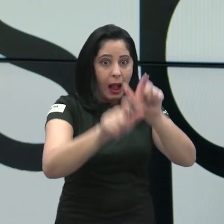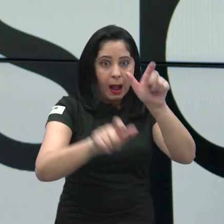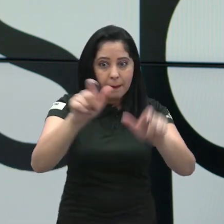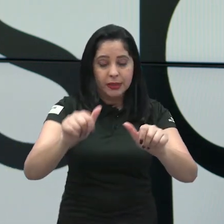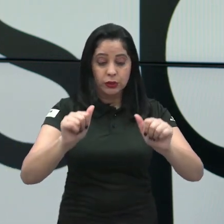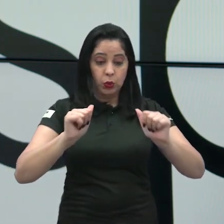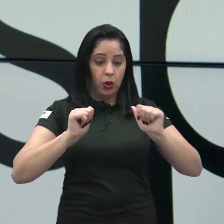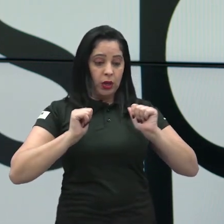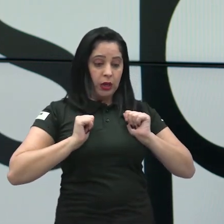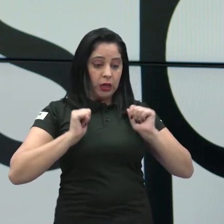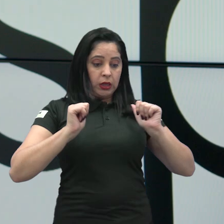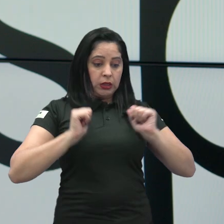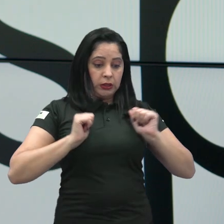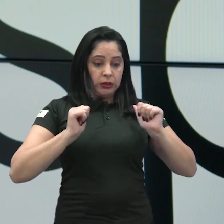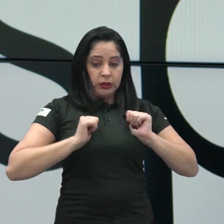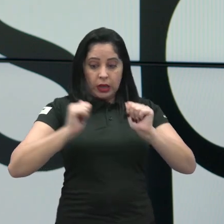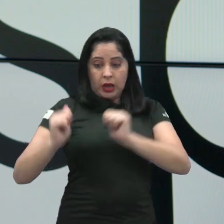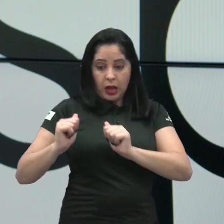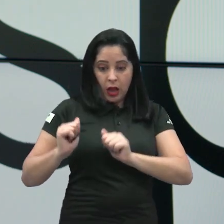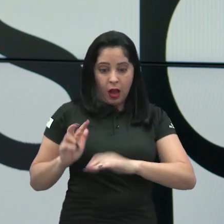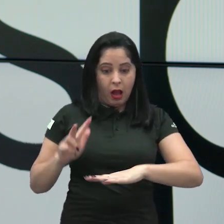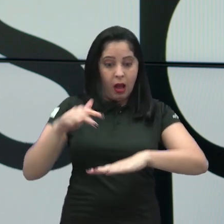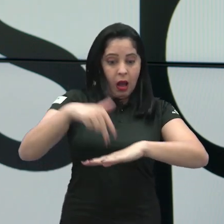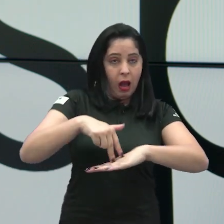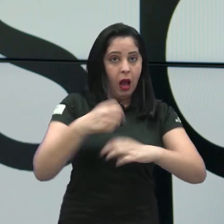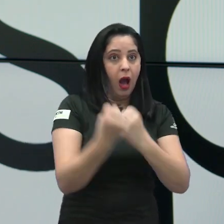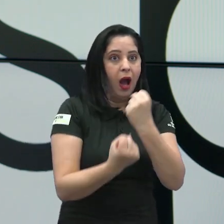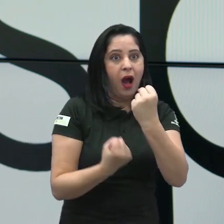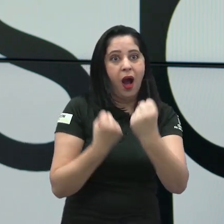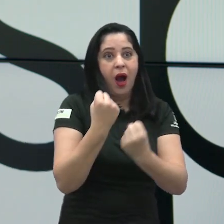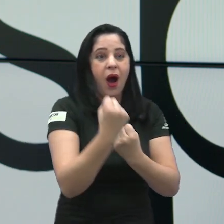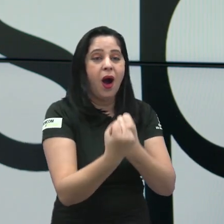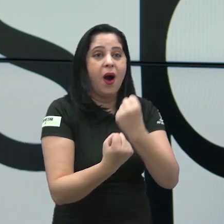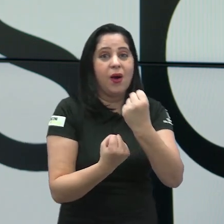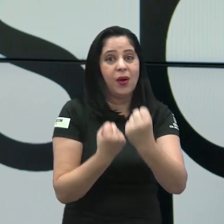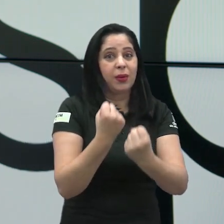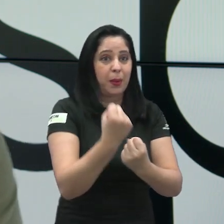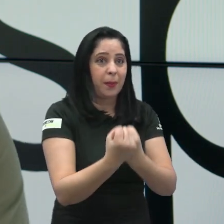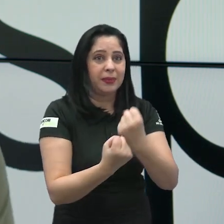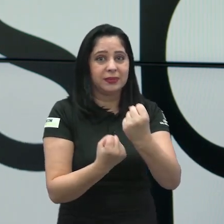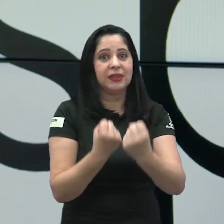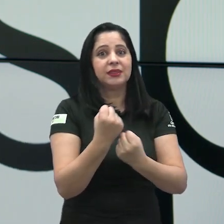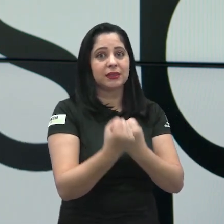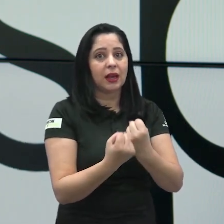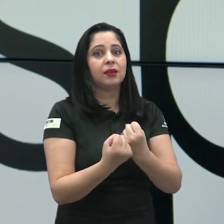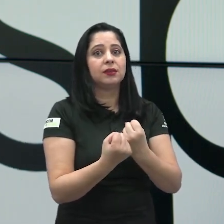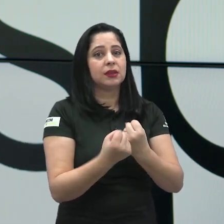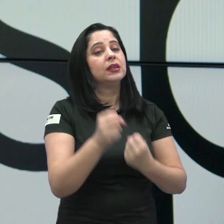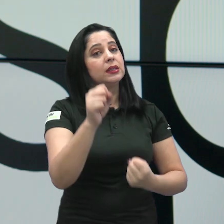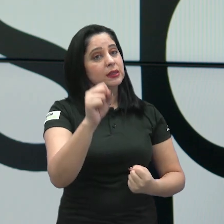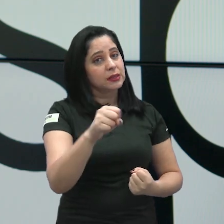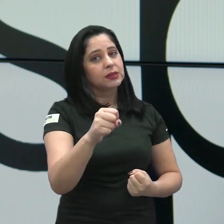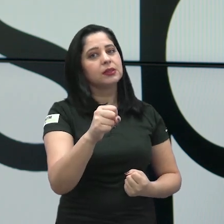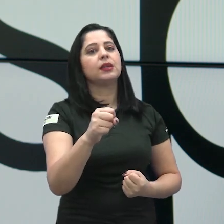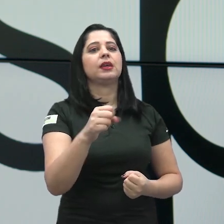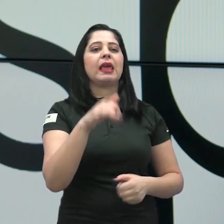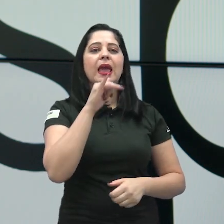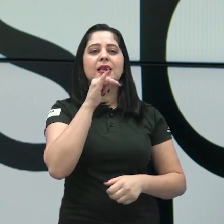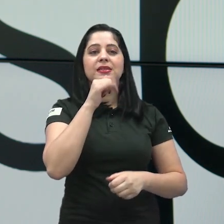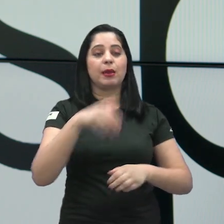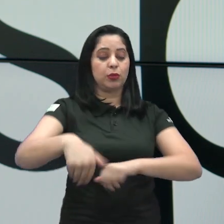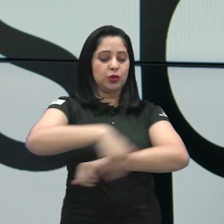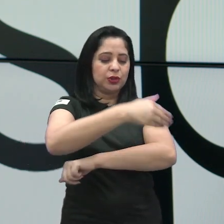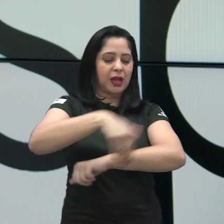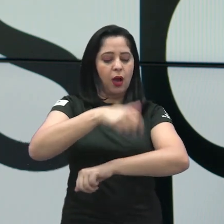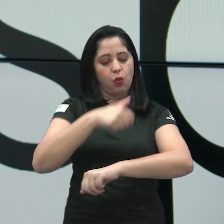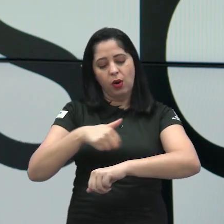está iniciando uma atividade física, falei até um assunto polêmico, né? Mas para quem está iniciando a atividade física, é interessante sim, dar uma